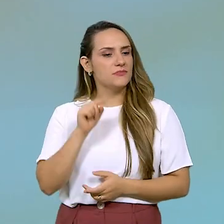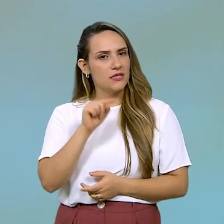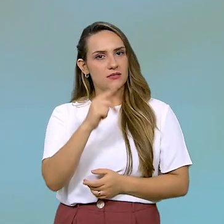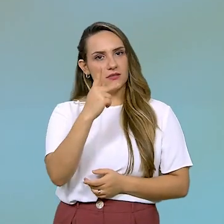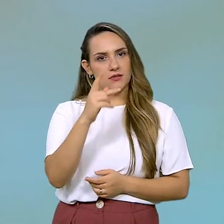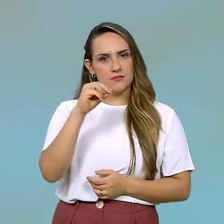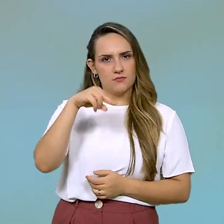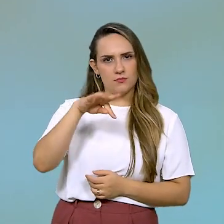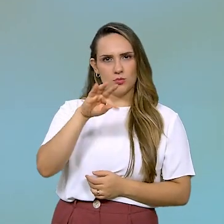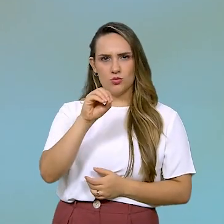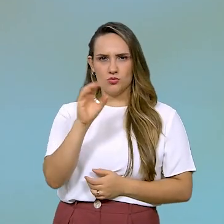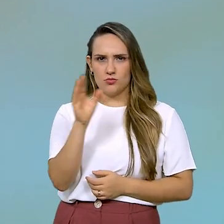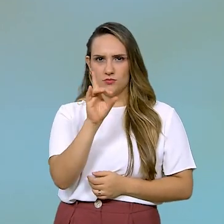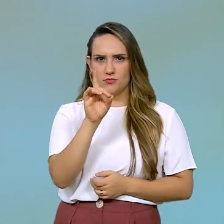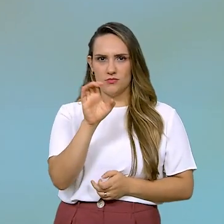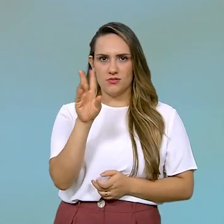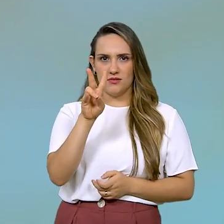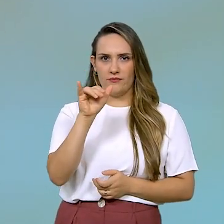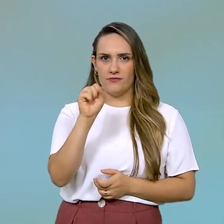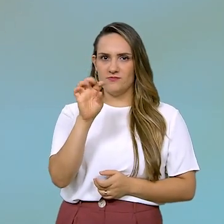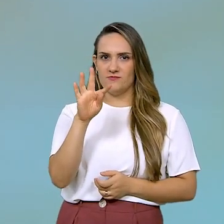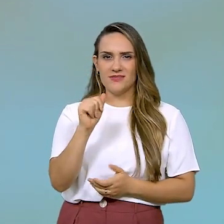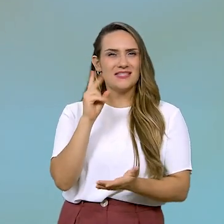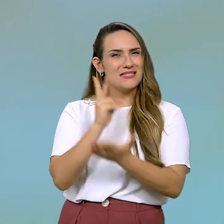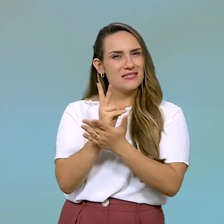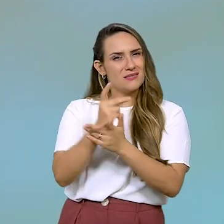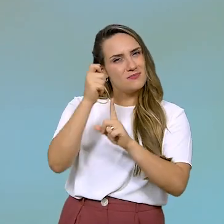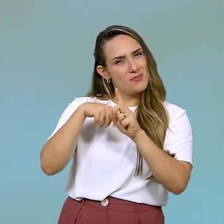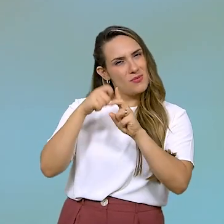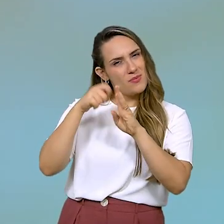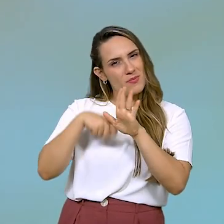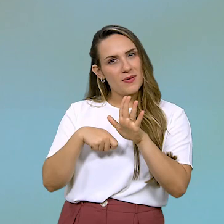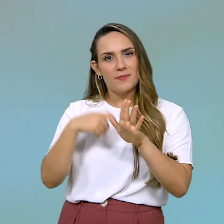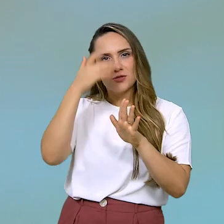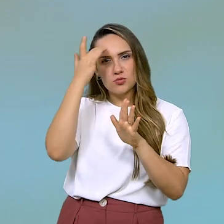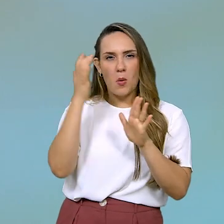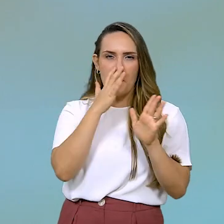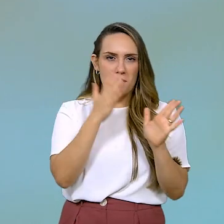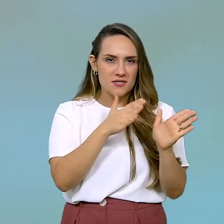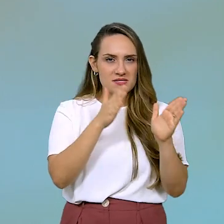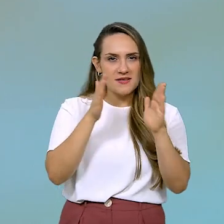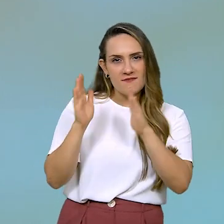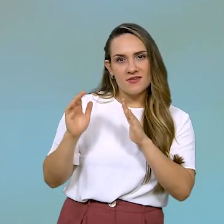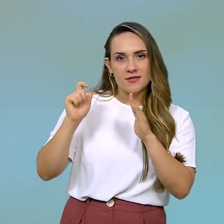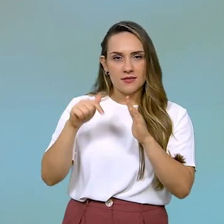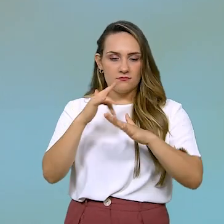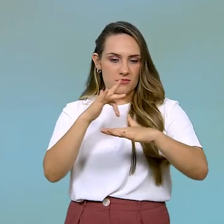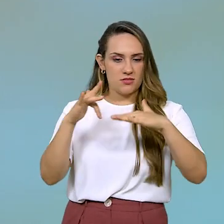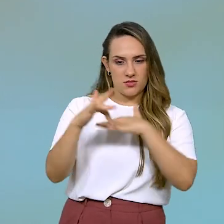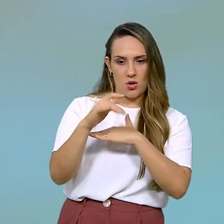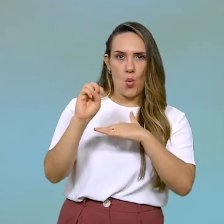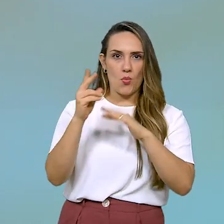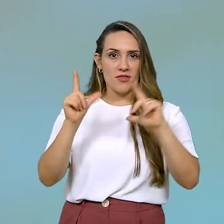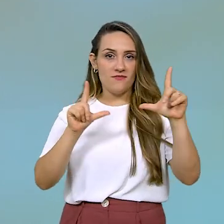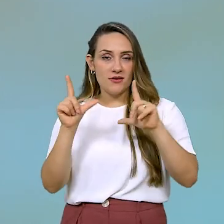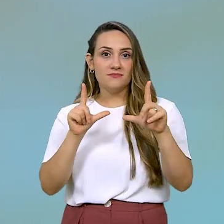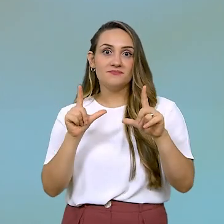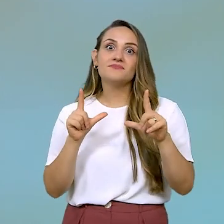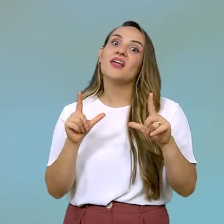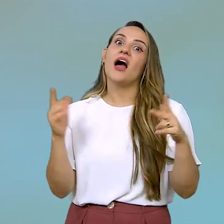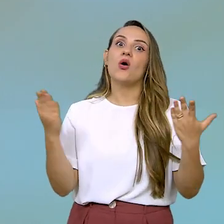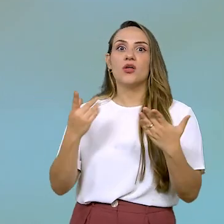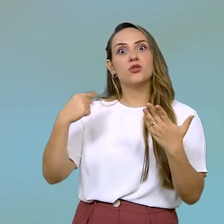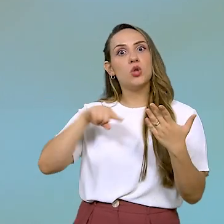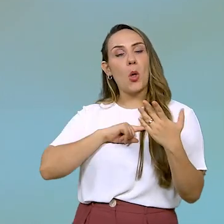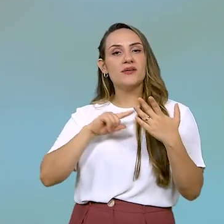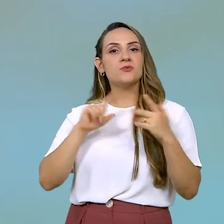Um programa que a gente prepara e apresenta para vocês todos os meses, os nossos telespectadores e os nossos seguidores nas mídias sociais